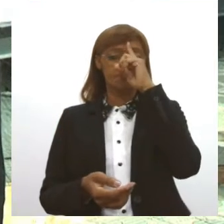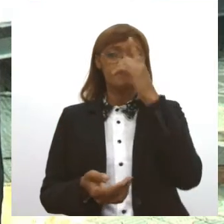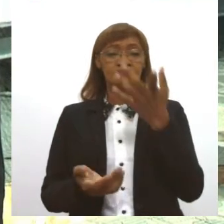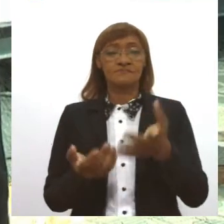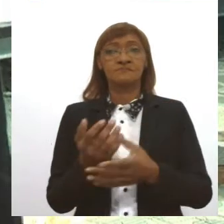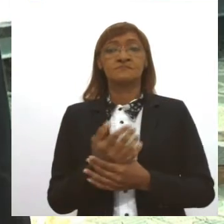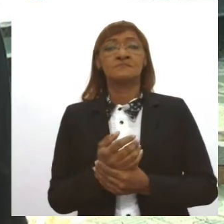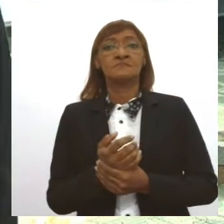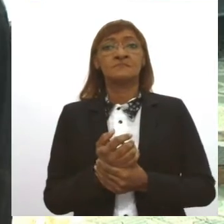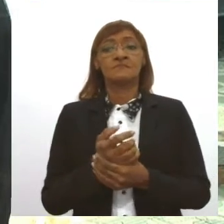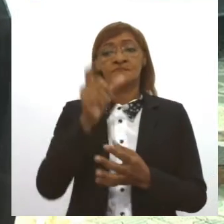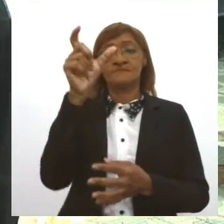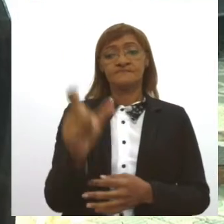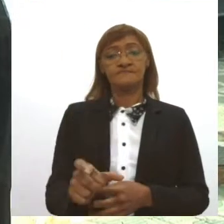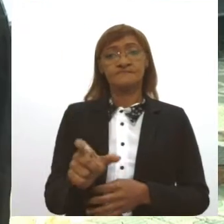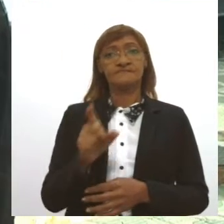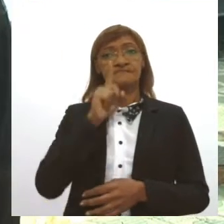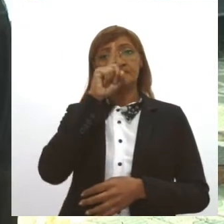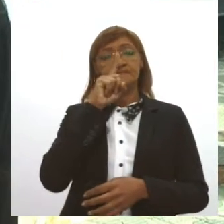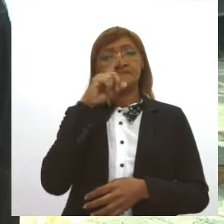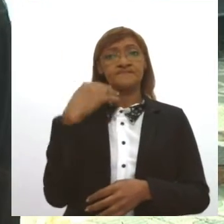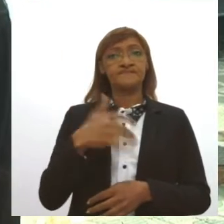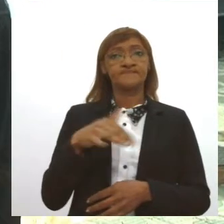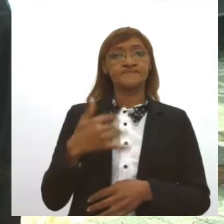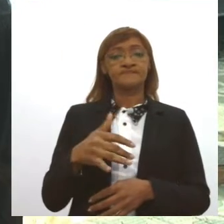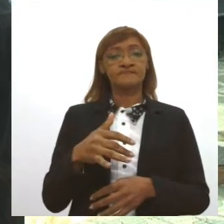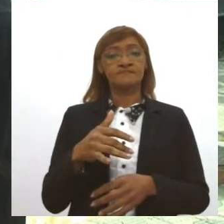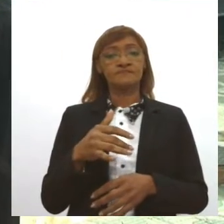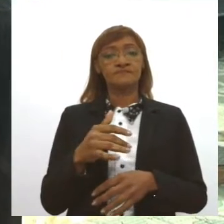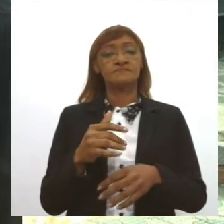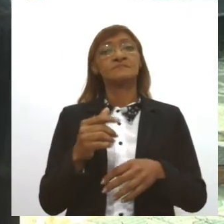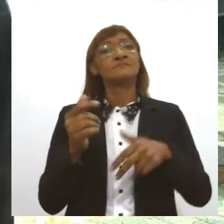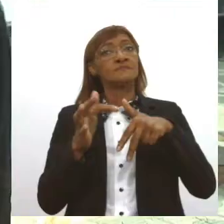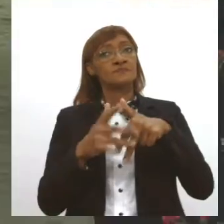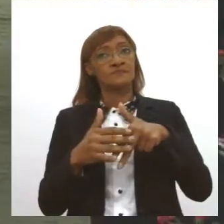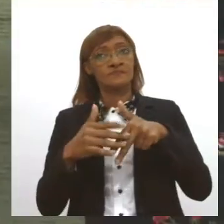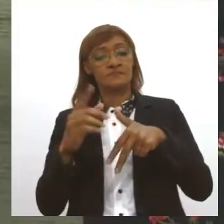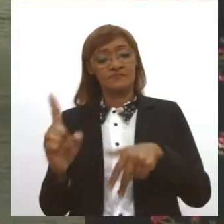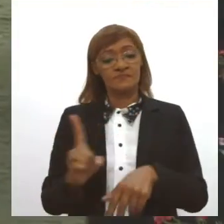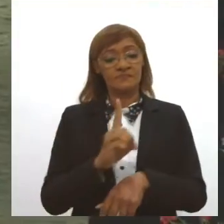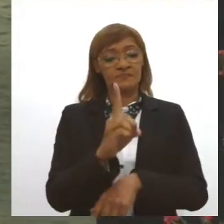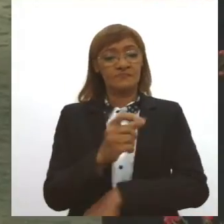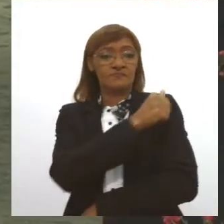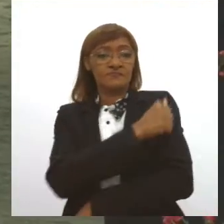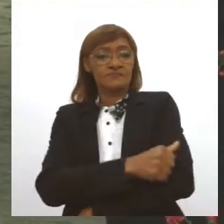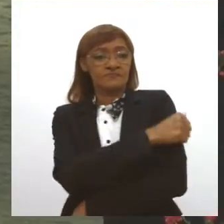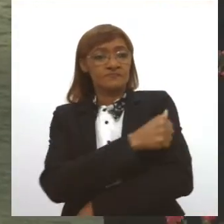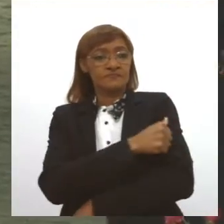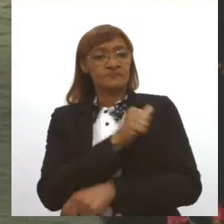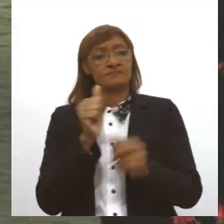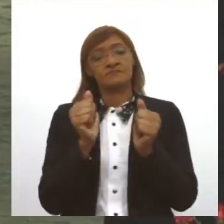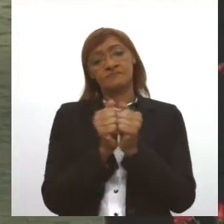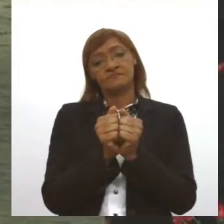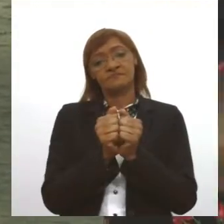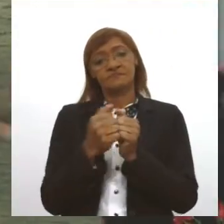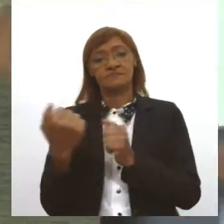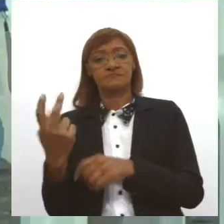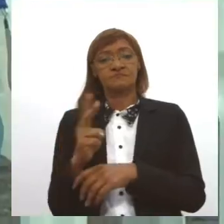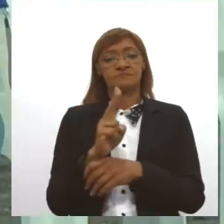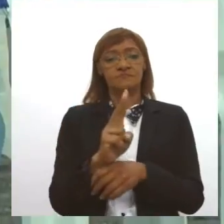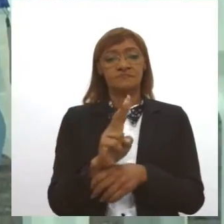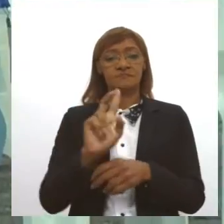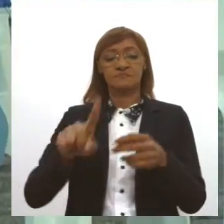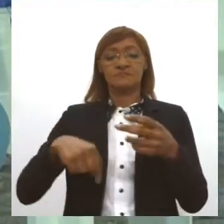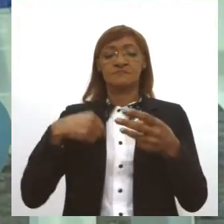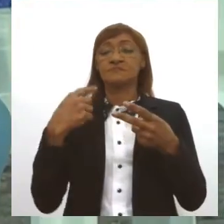risco desse paciente. O paciente passa por uma triagem com um profissional enfermeiro e após essa triagem é determinada a classificação